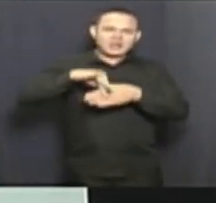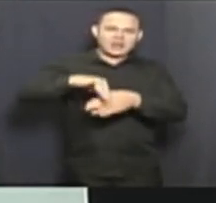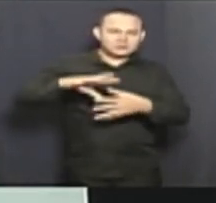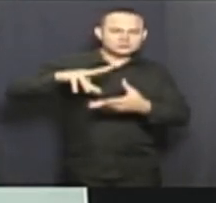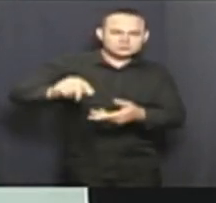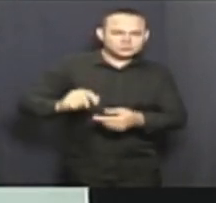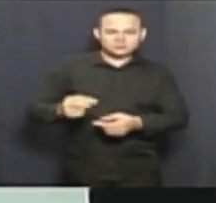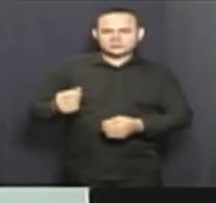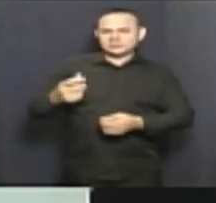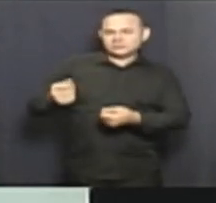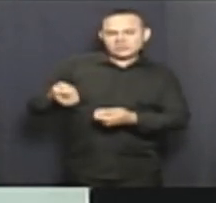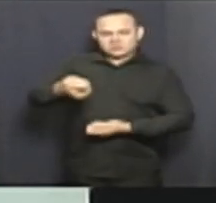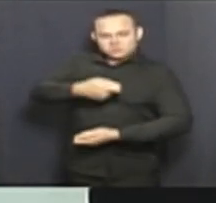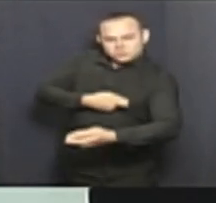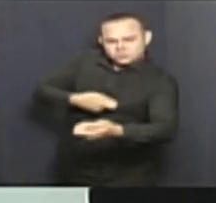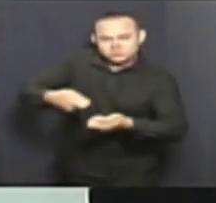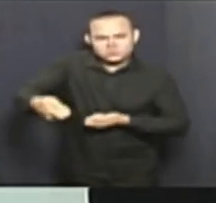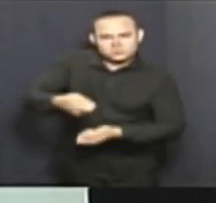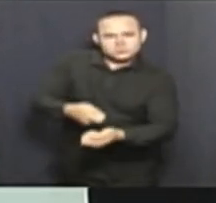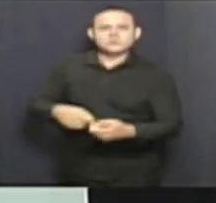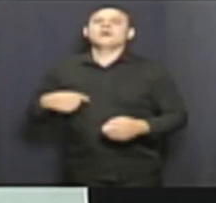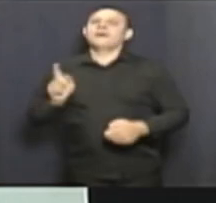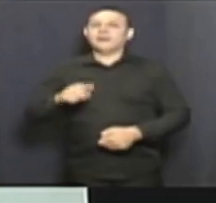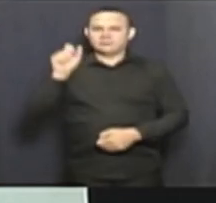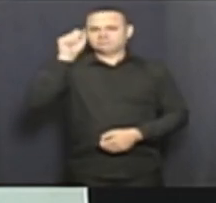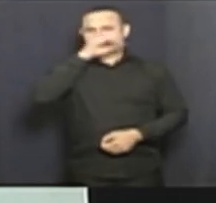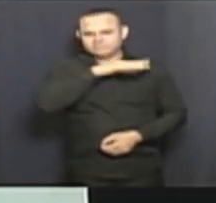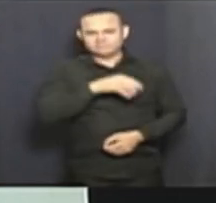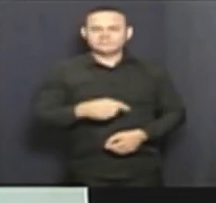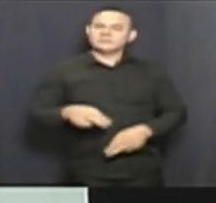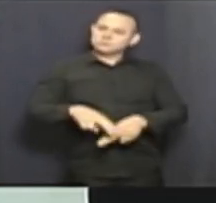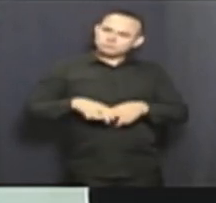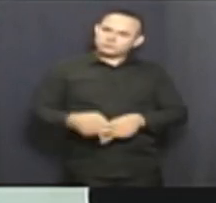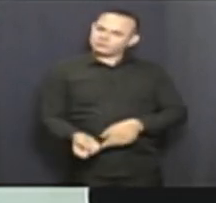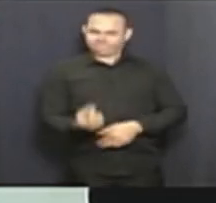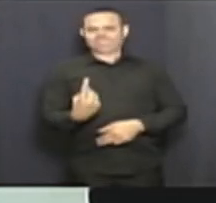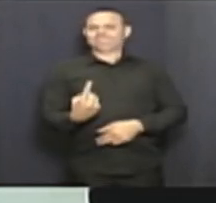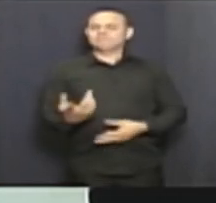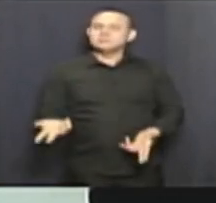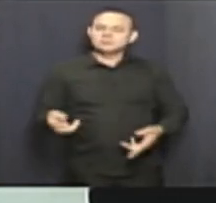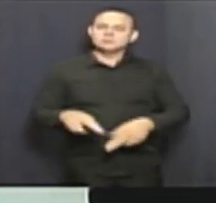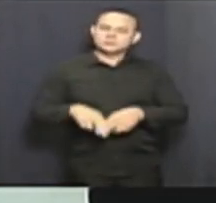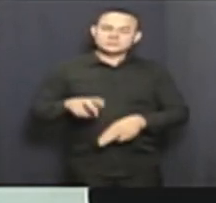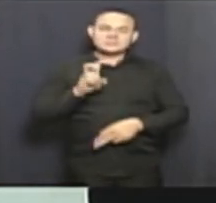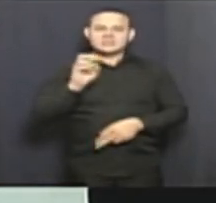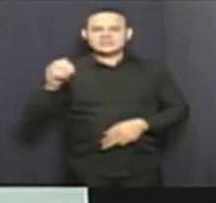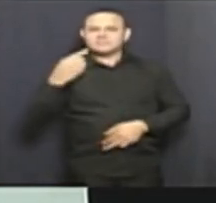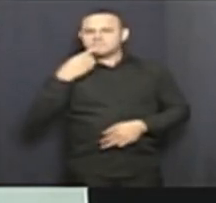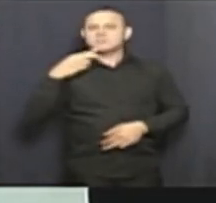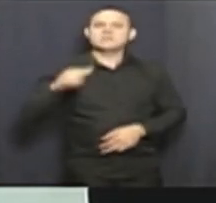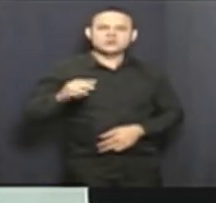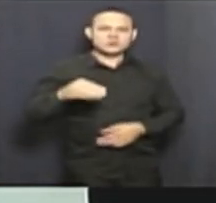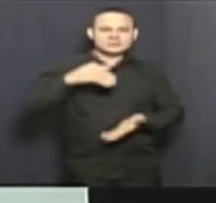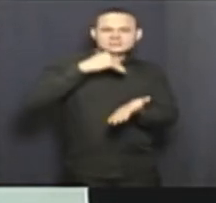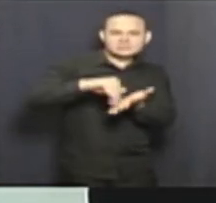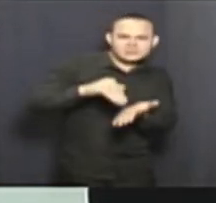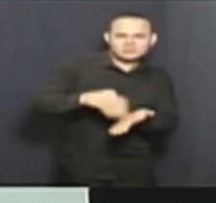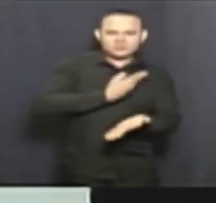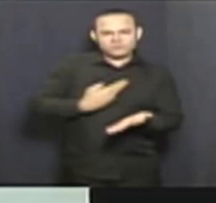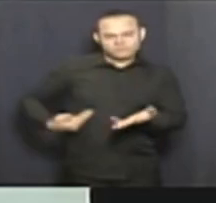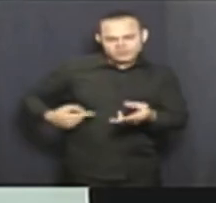com o toma lá dá cá é absurdo são quase 200 milhões de reais entre secretaria de governo secretaria de